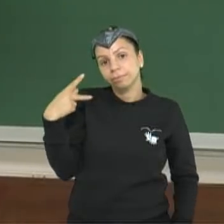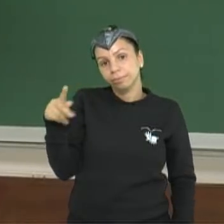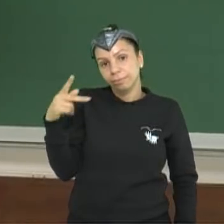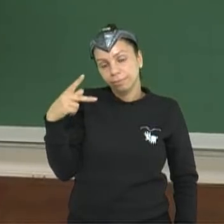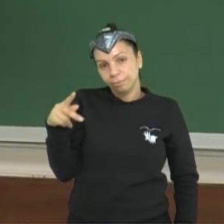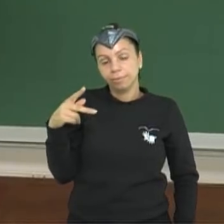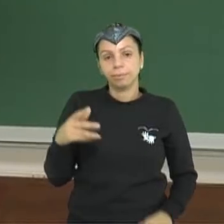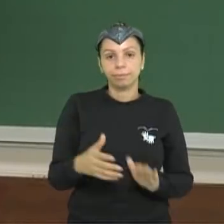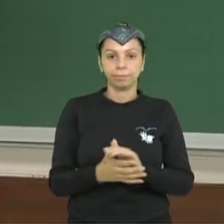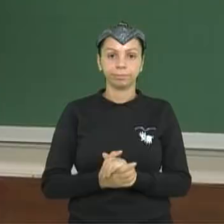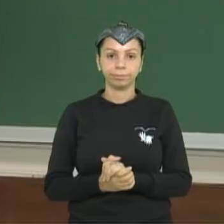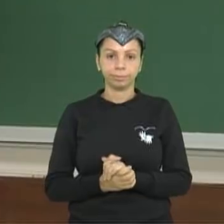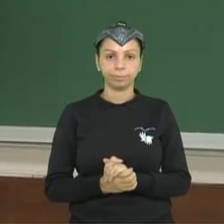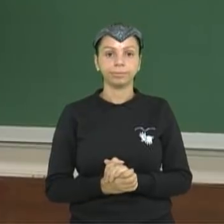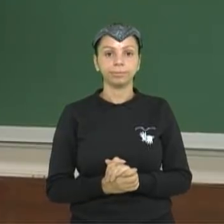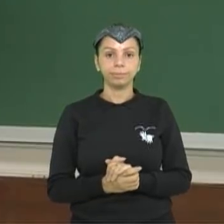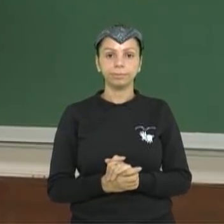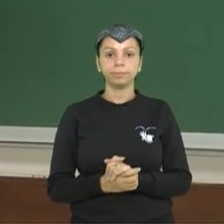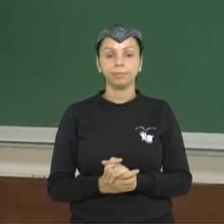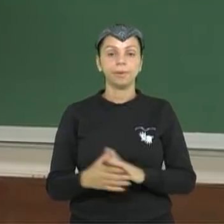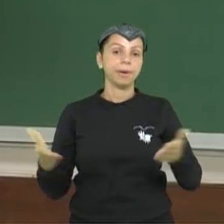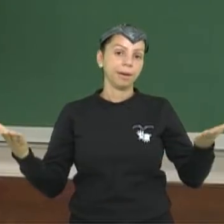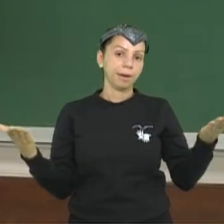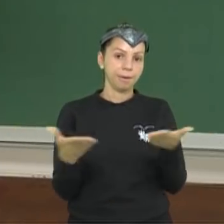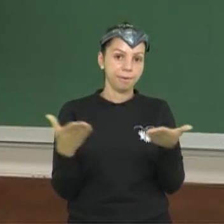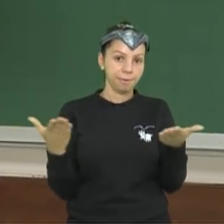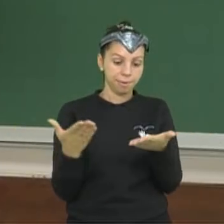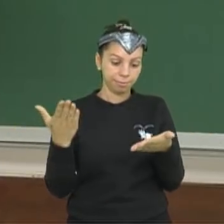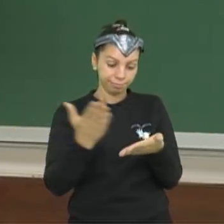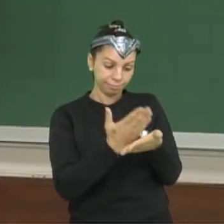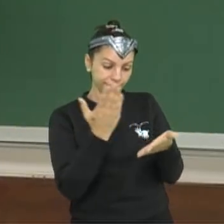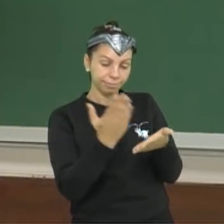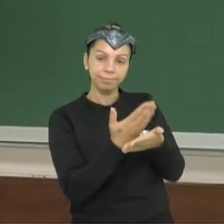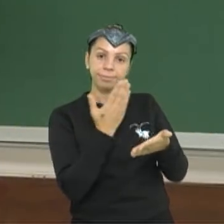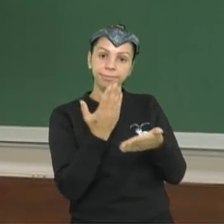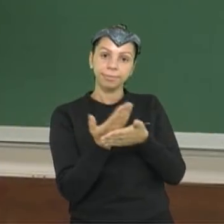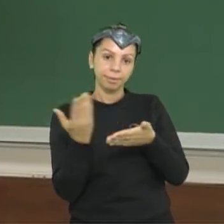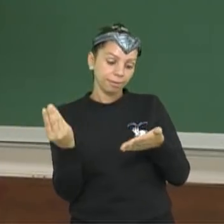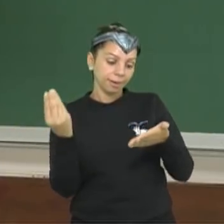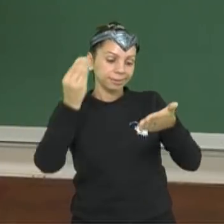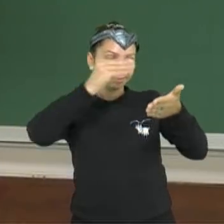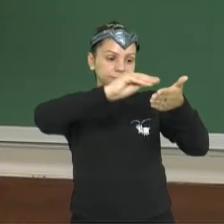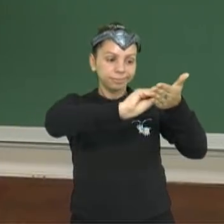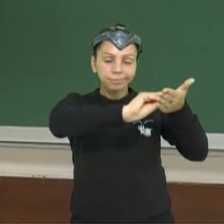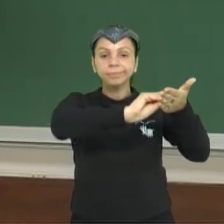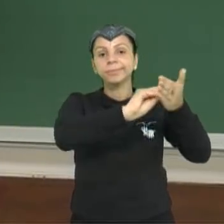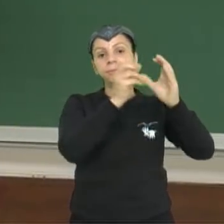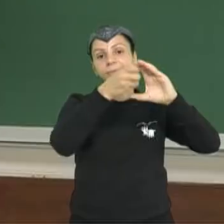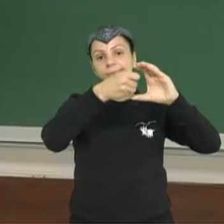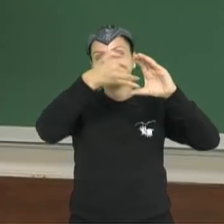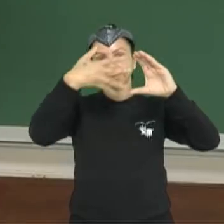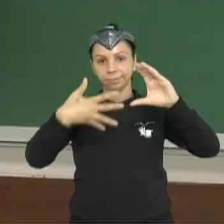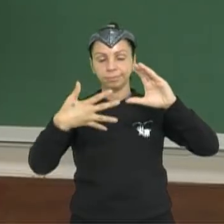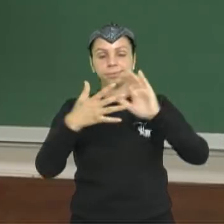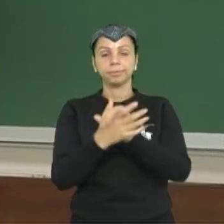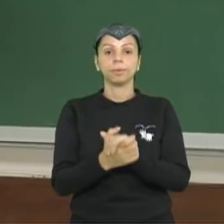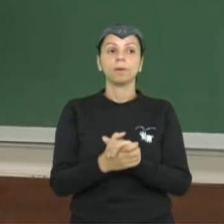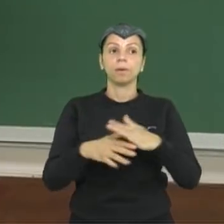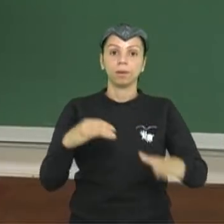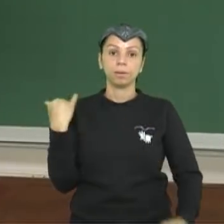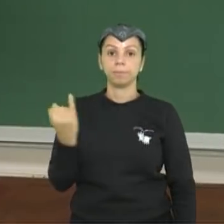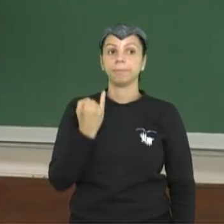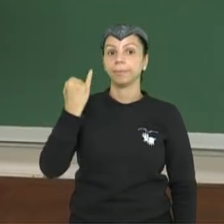do Green Arrow. Agora você vai pegar o seu caderno e vai anotar as características aí.